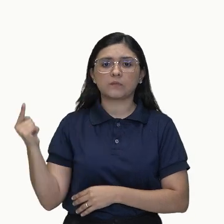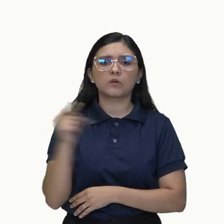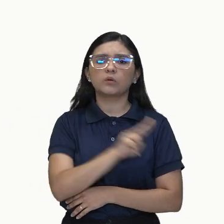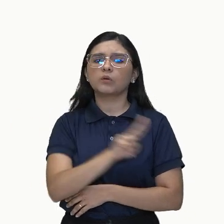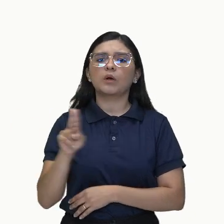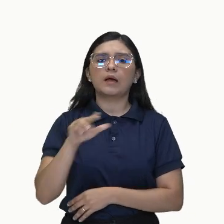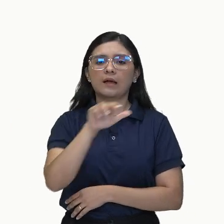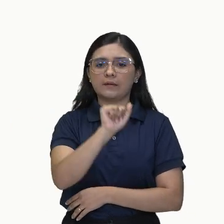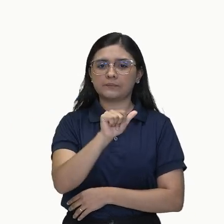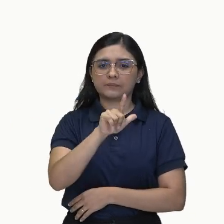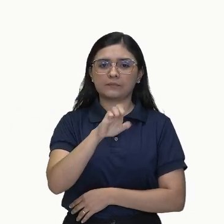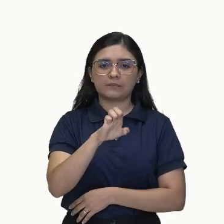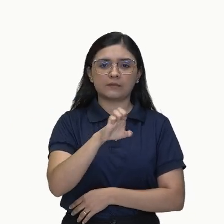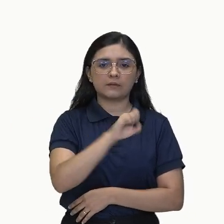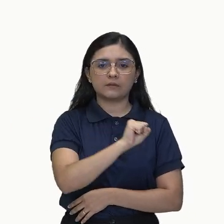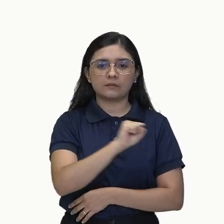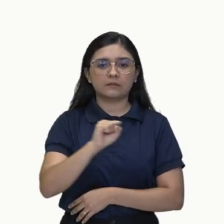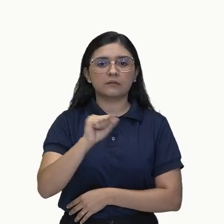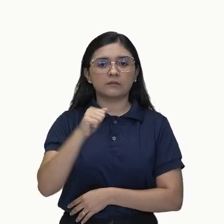chamado de